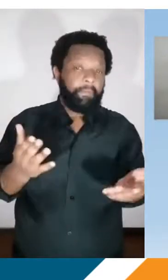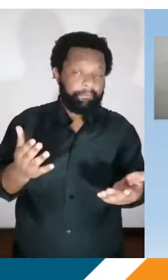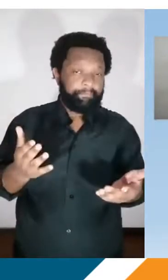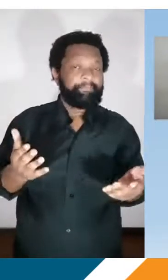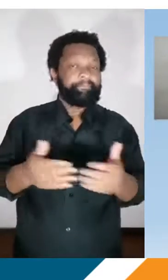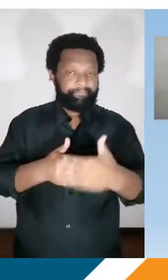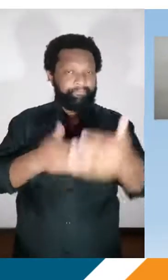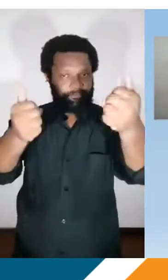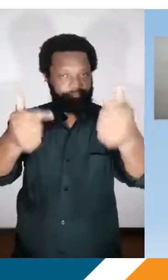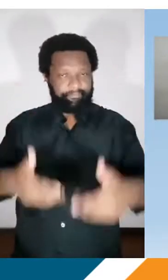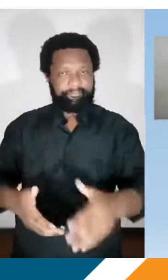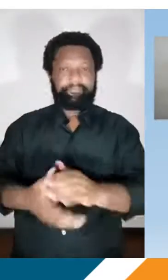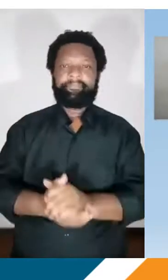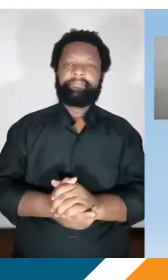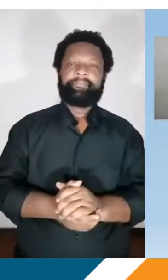vamos por partes.